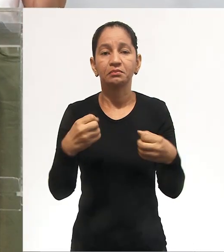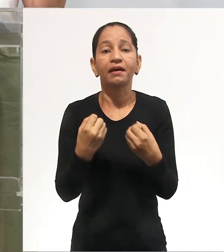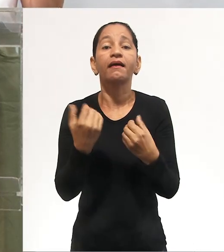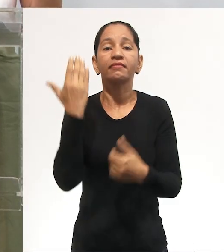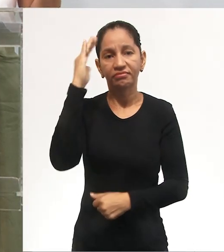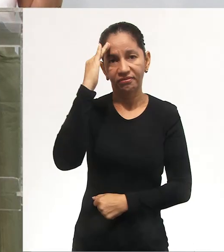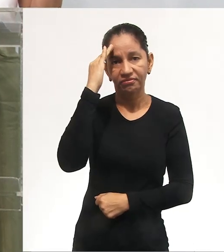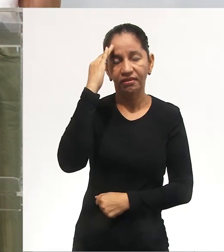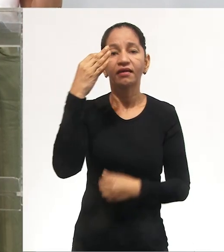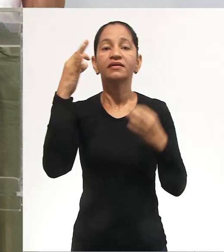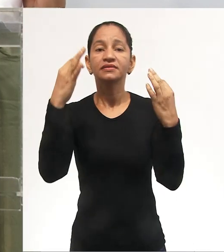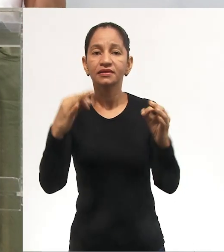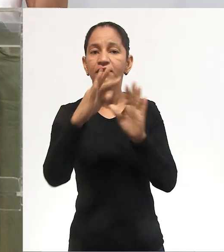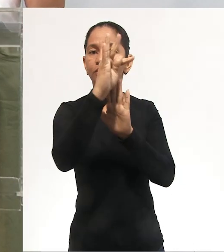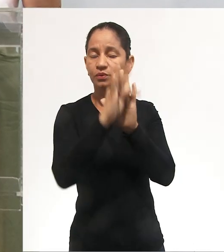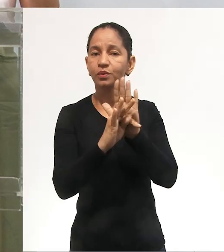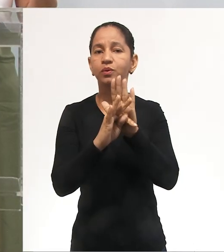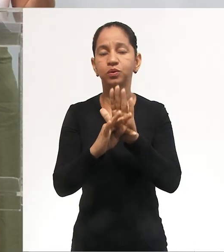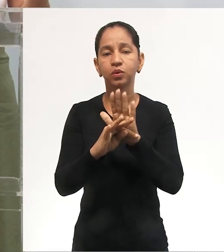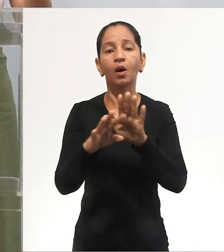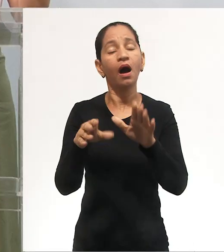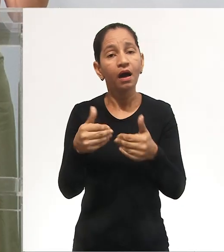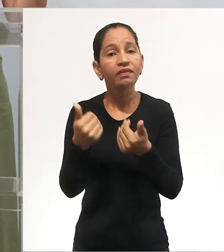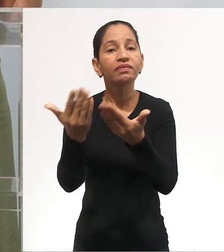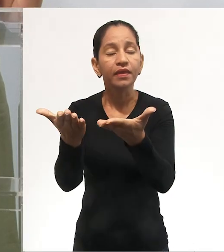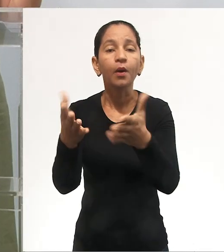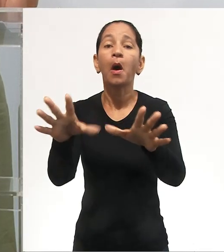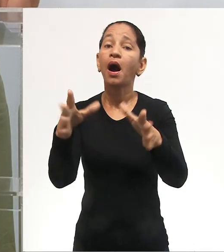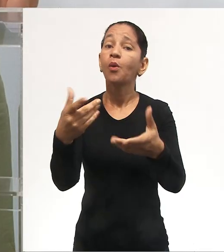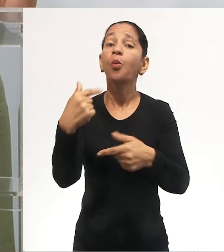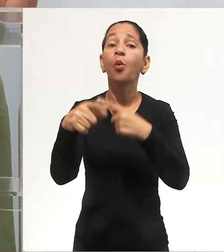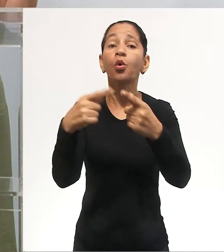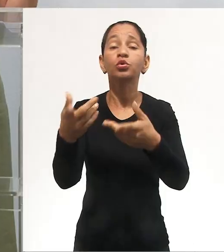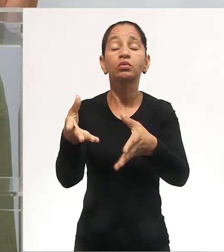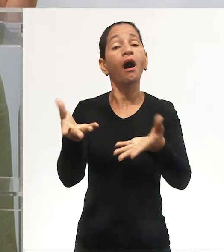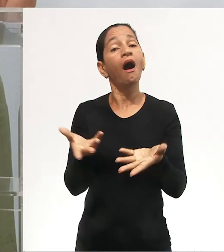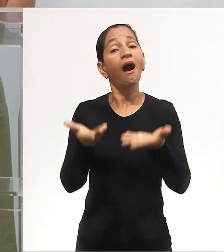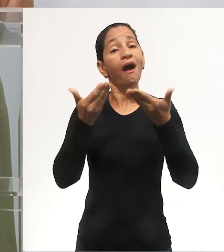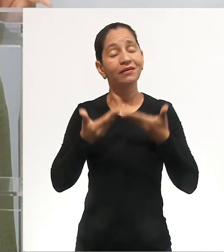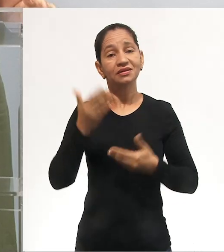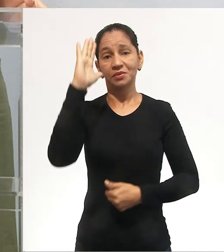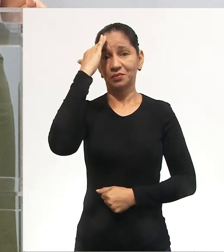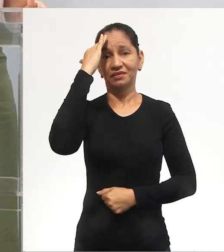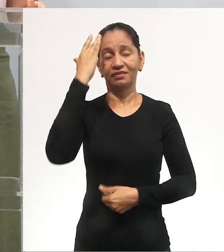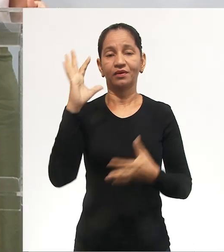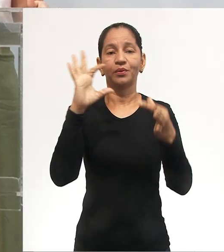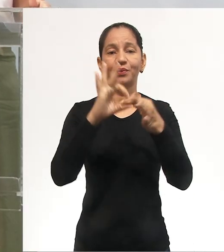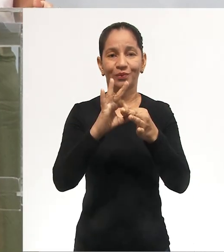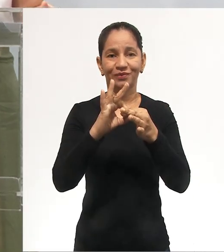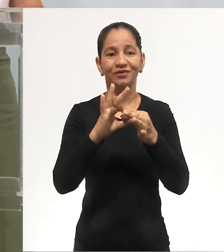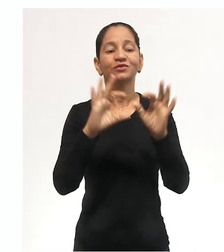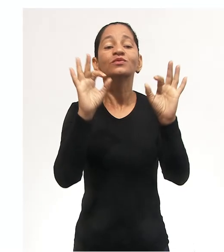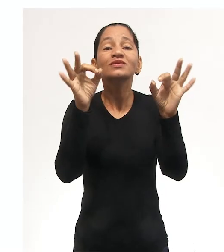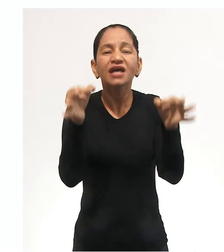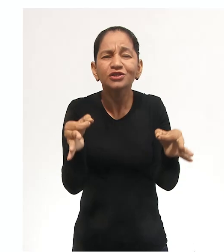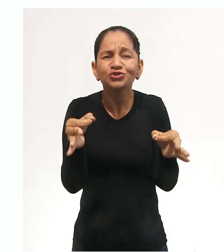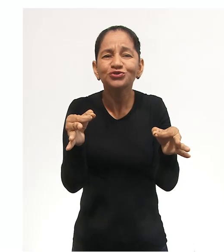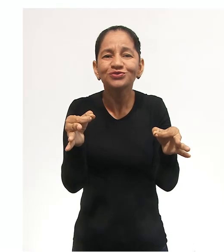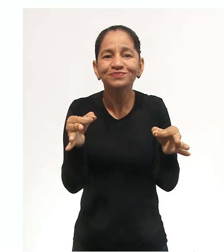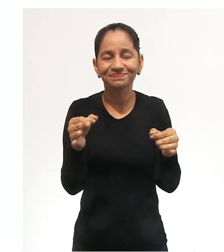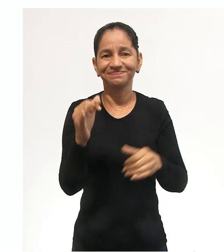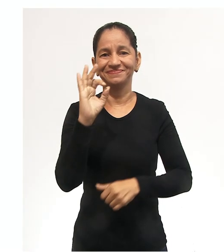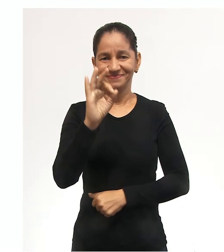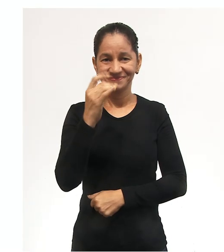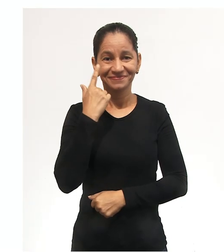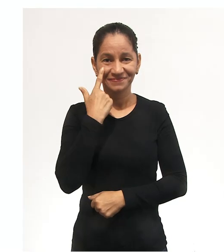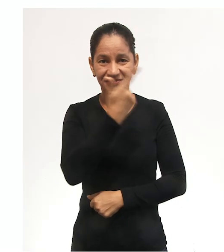gente se fazer entender, para que o outro tenha interesse também no que a gente está falando. Então, isso é muito importante.